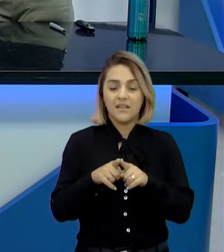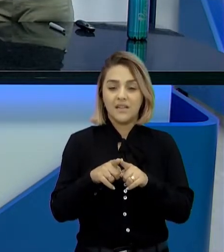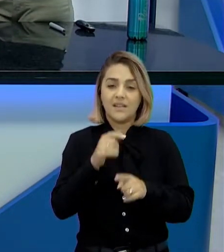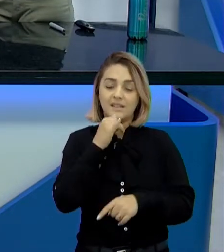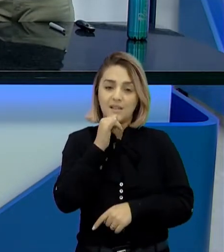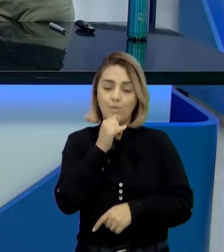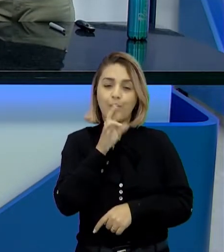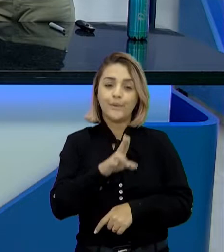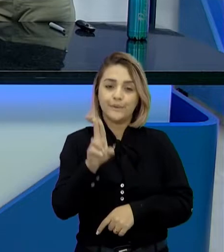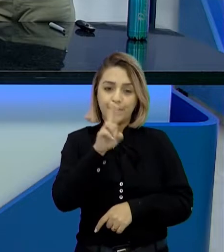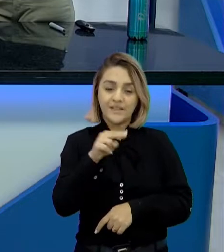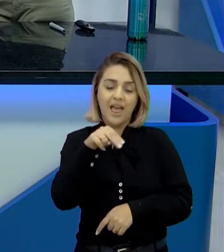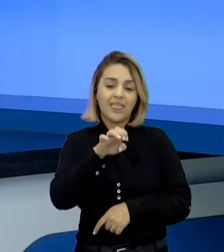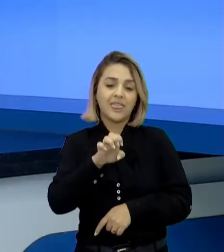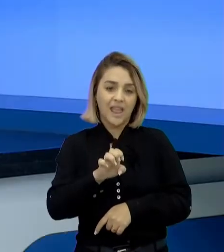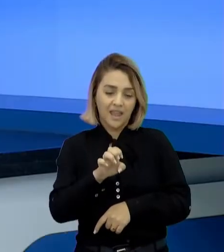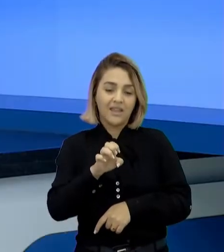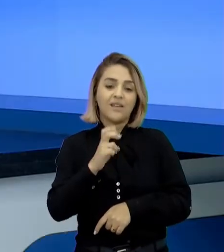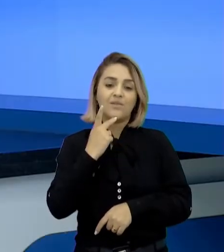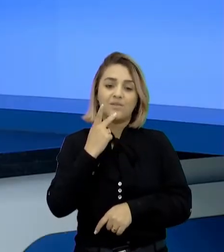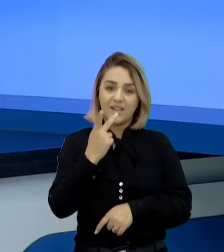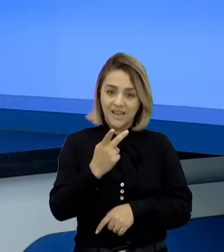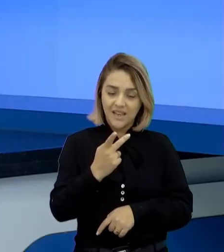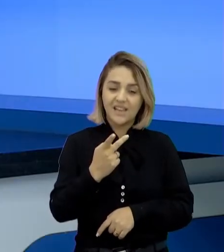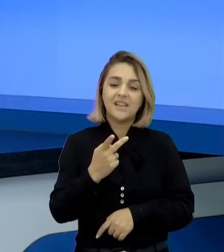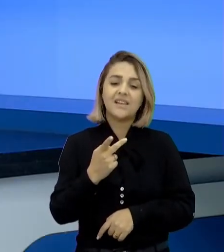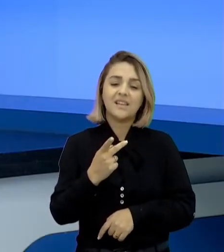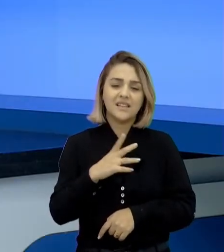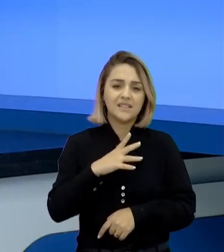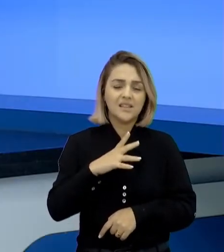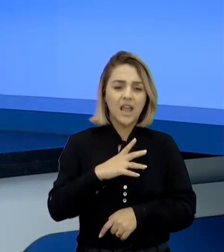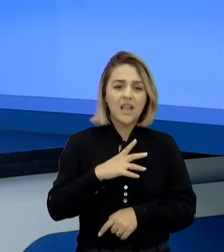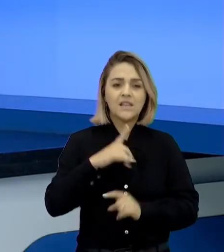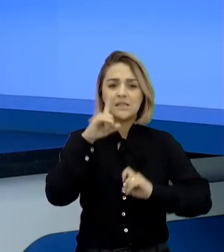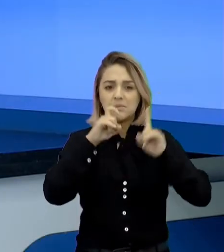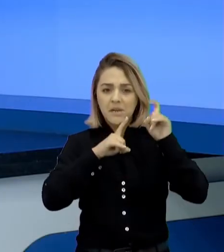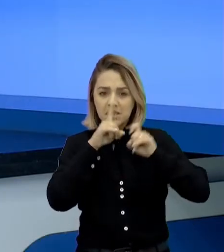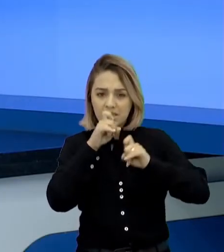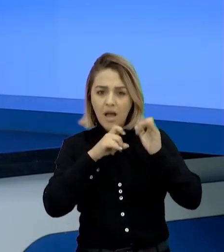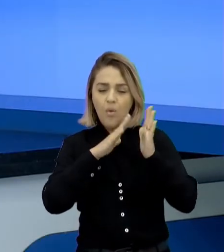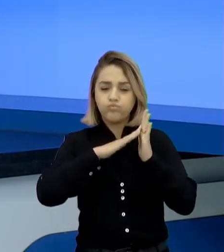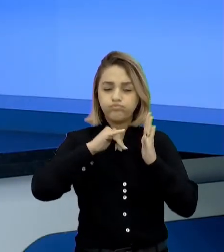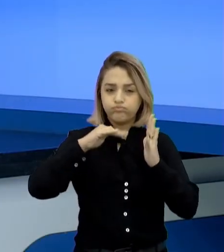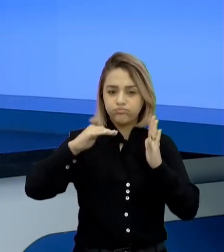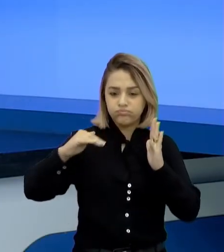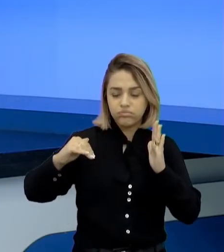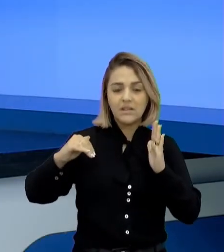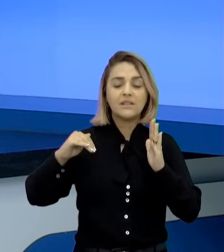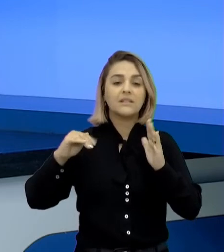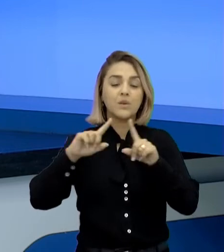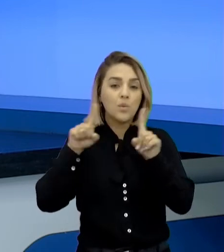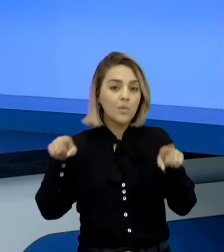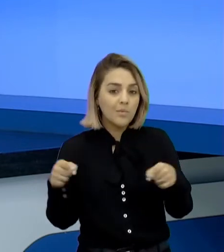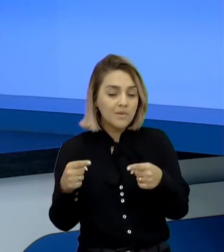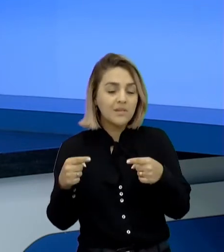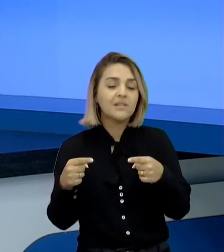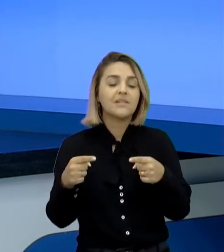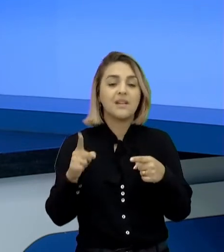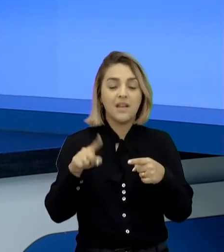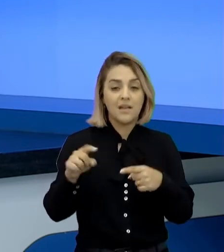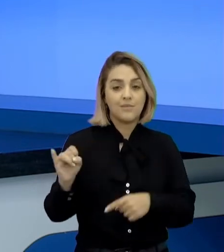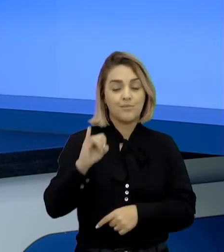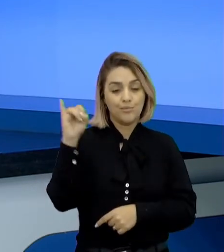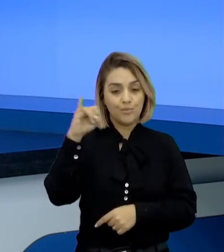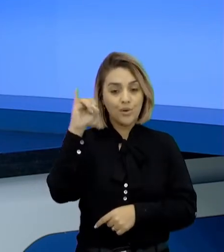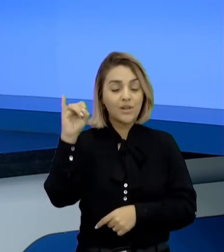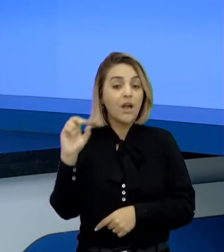falei agora, colocando todas as entonações, o que são parênteses, né? Isso é